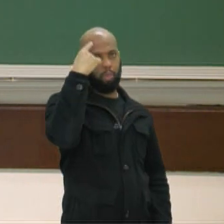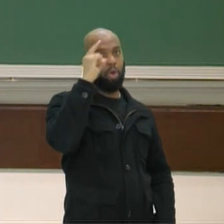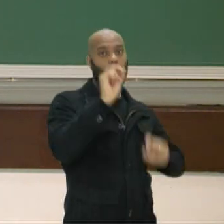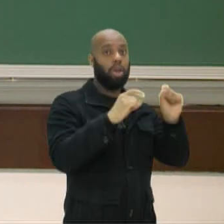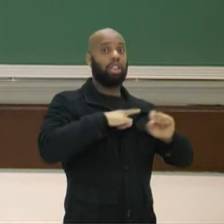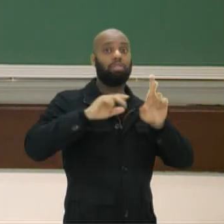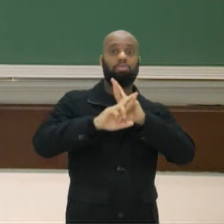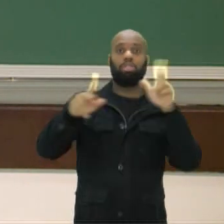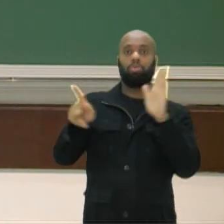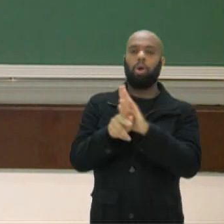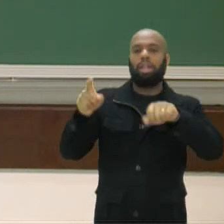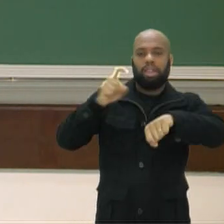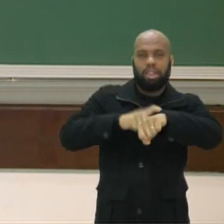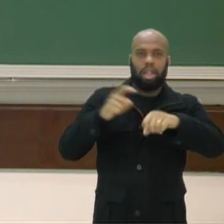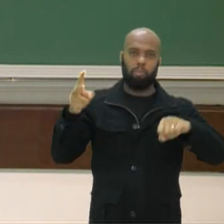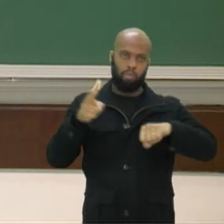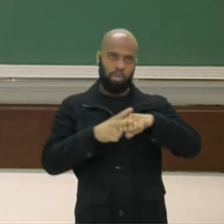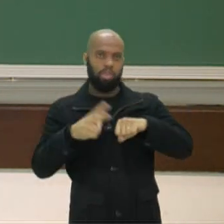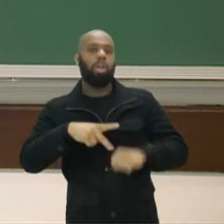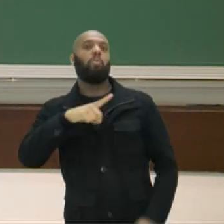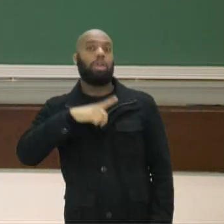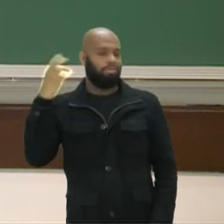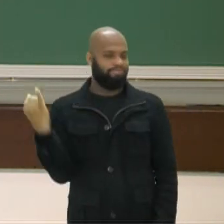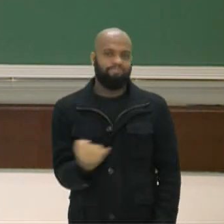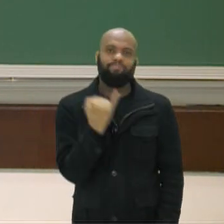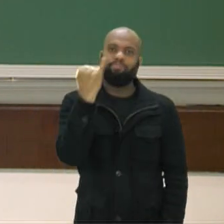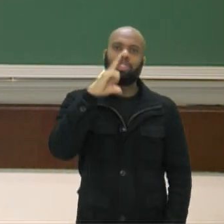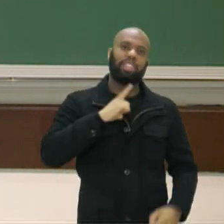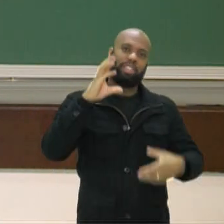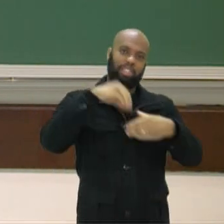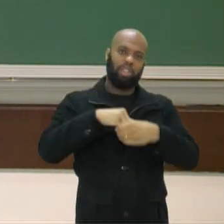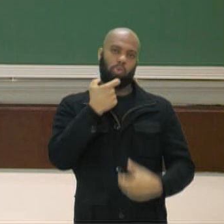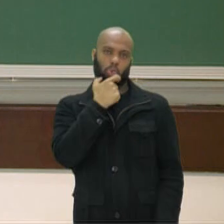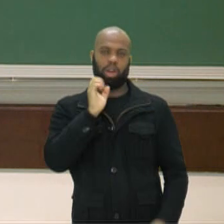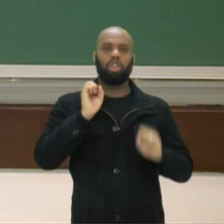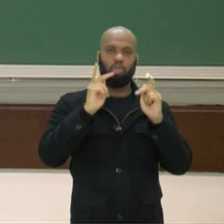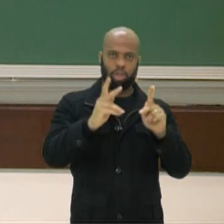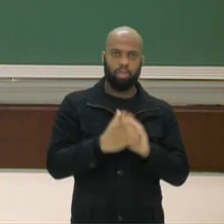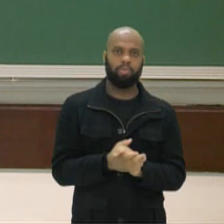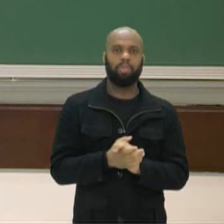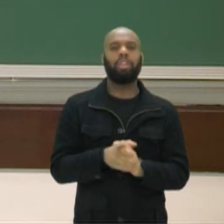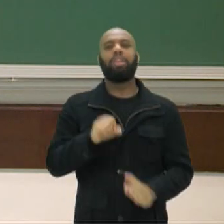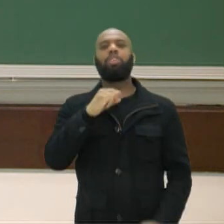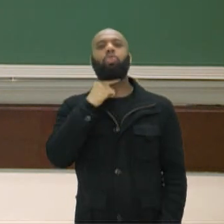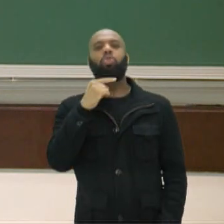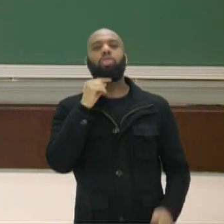diferença desses dois tempos verbais tão importantes no idioma, ok? Então,